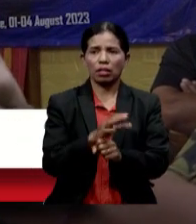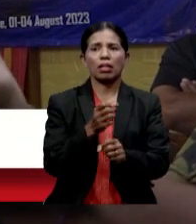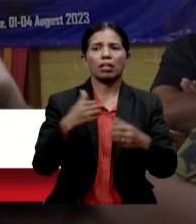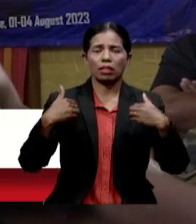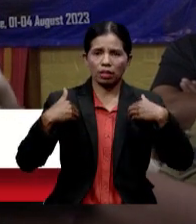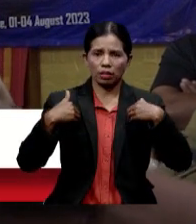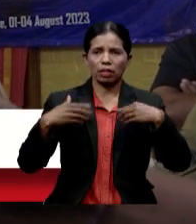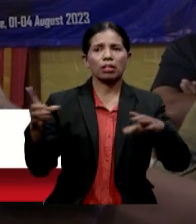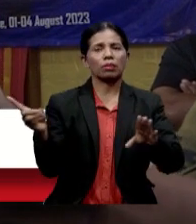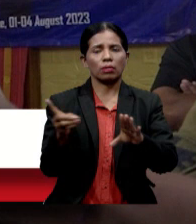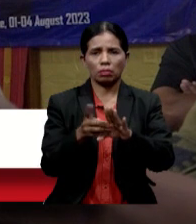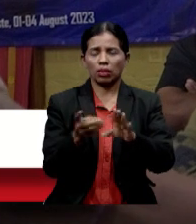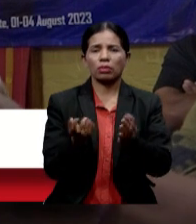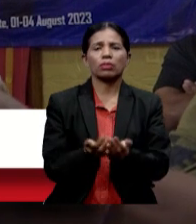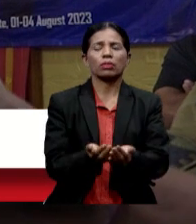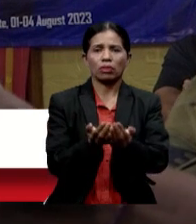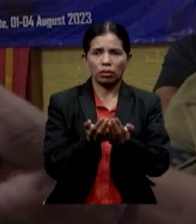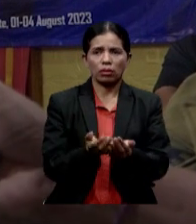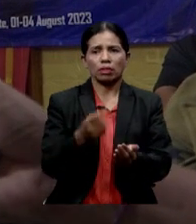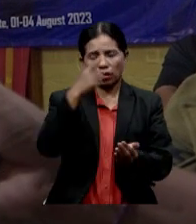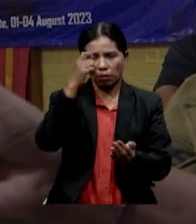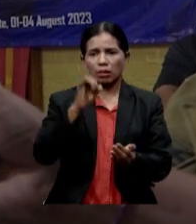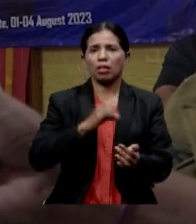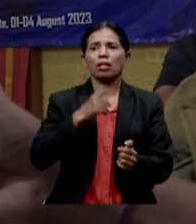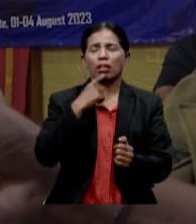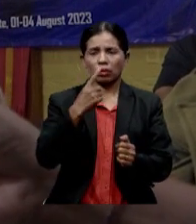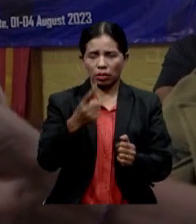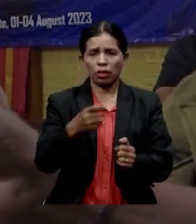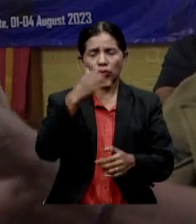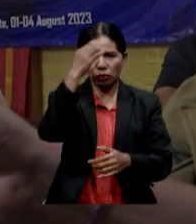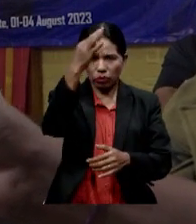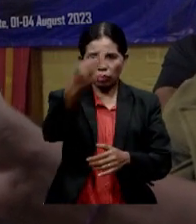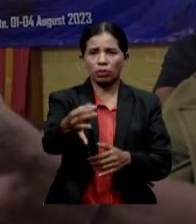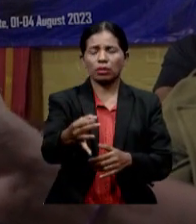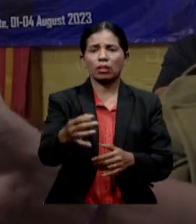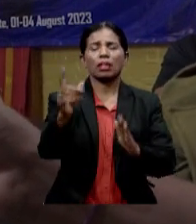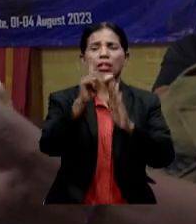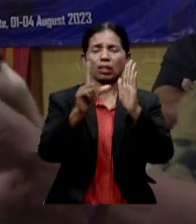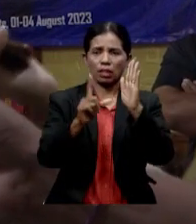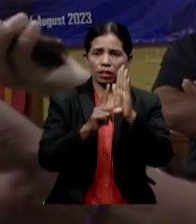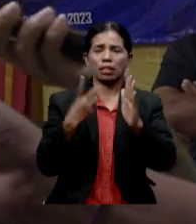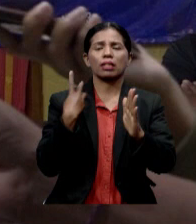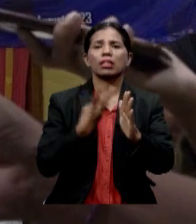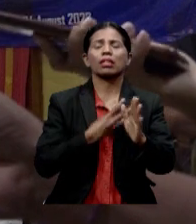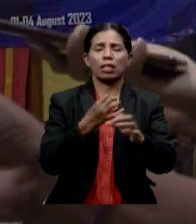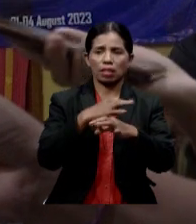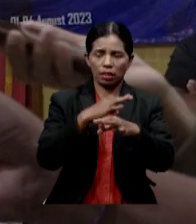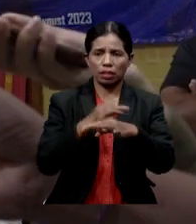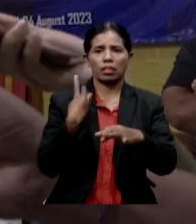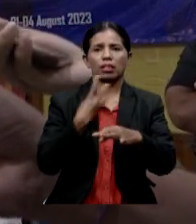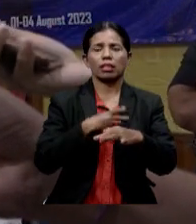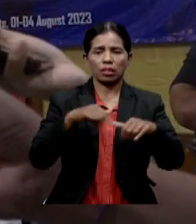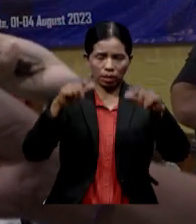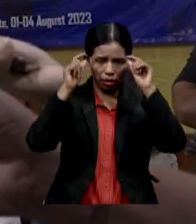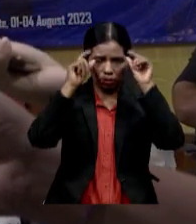Amores e tinha documentos rone. Também não foi em Rauatete. Catac baoin, lei ser neita hadia, se ite ia na Timor-Oeste